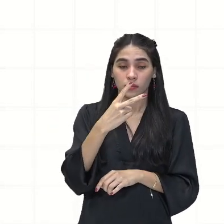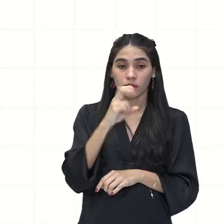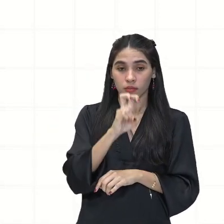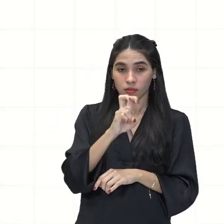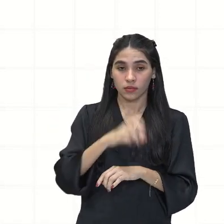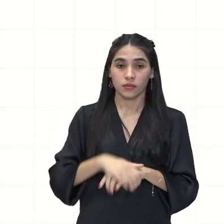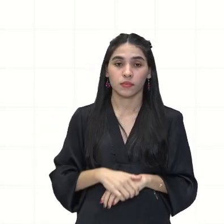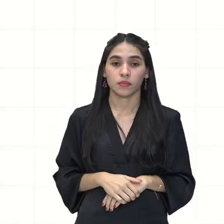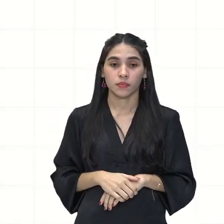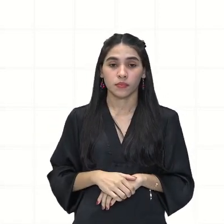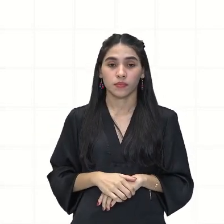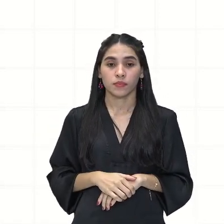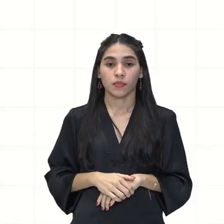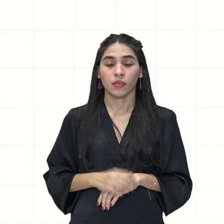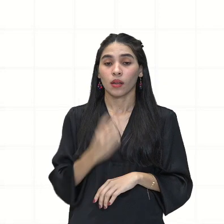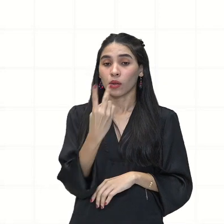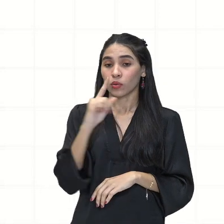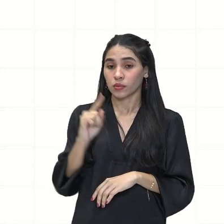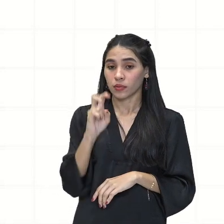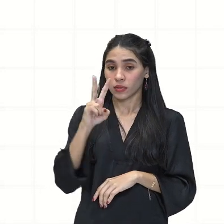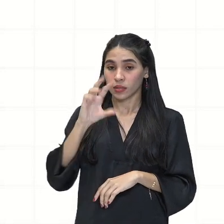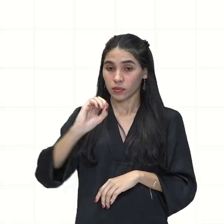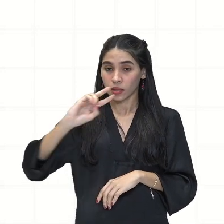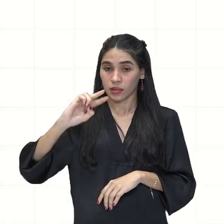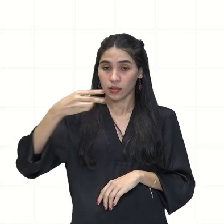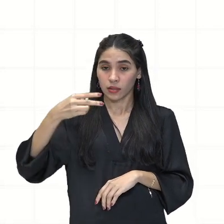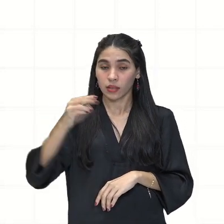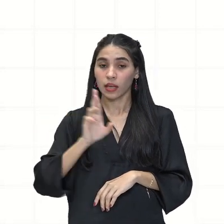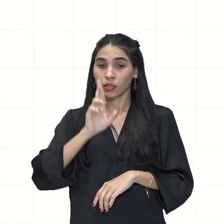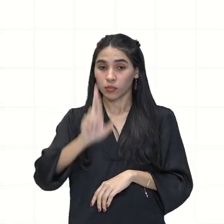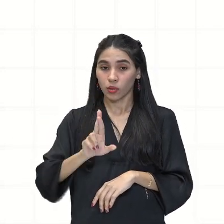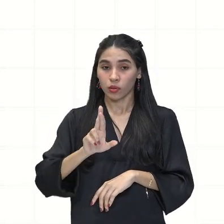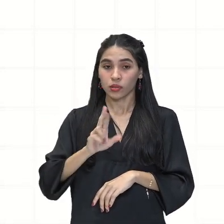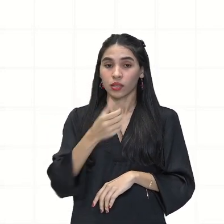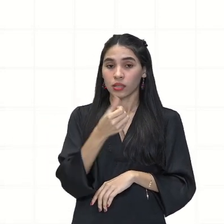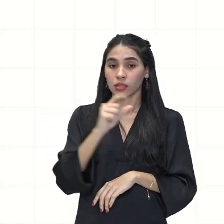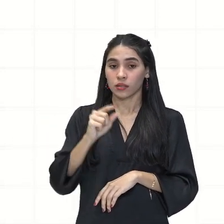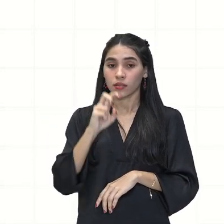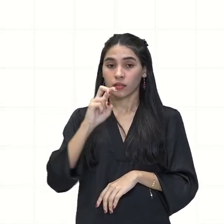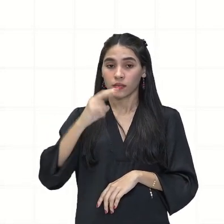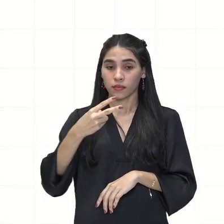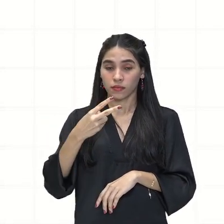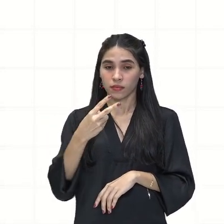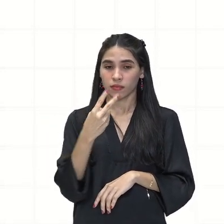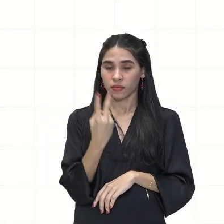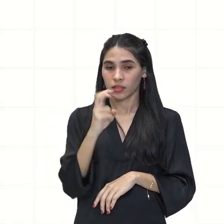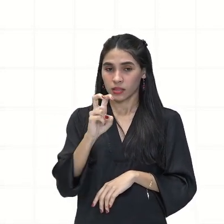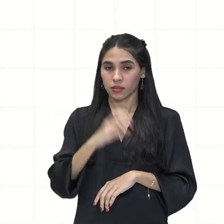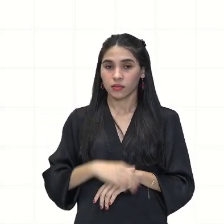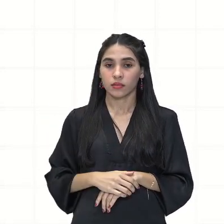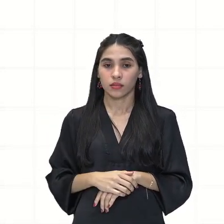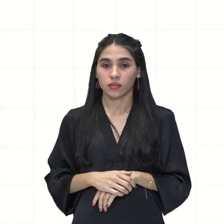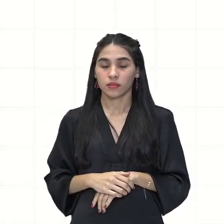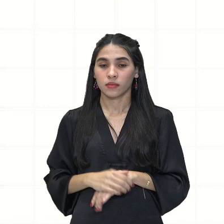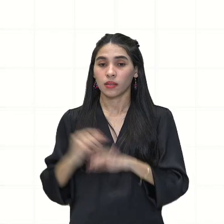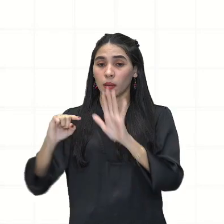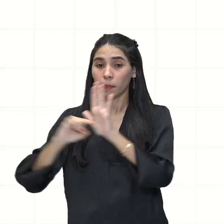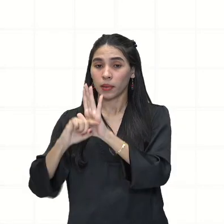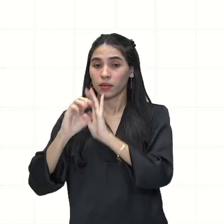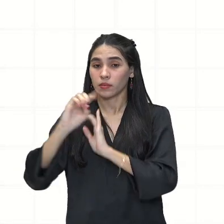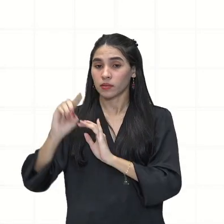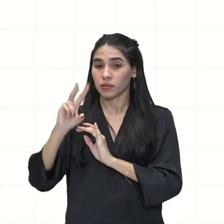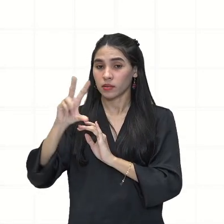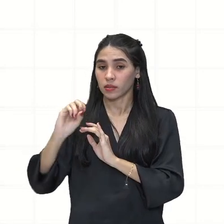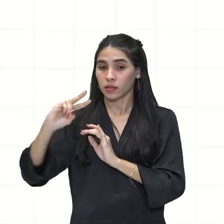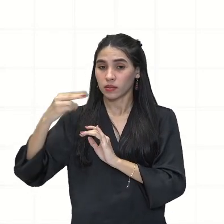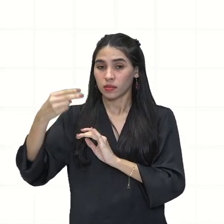0,25. 2,50 elevado ao quadrado, encontramos 6,25. E menos 0,50